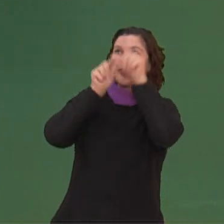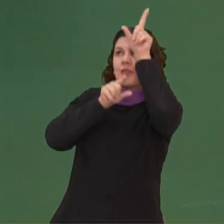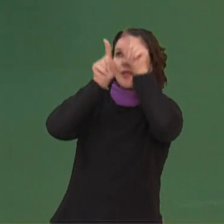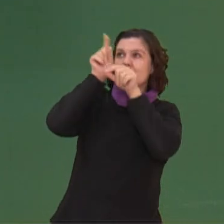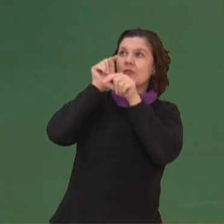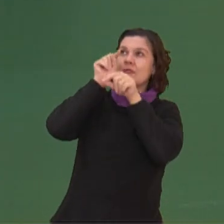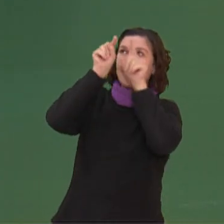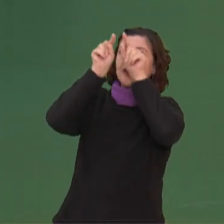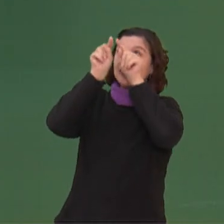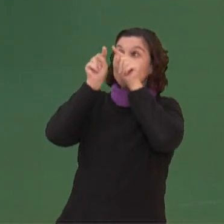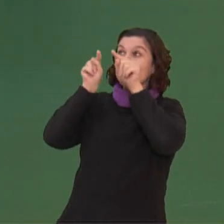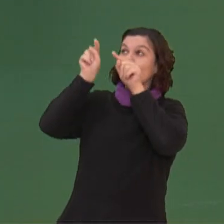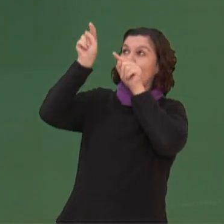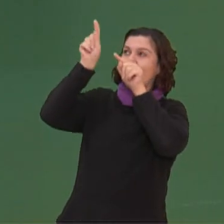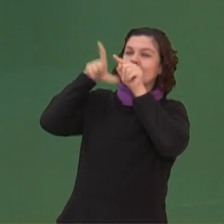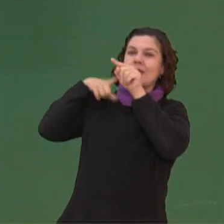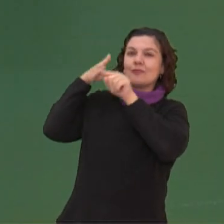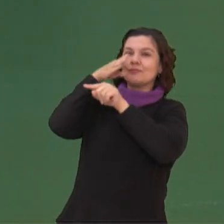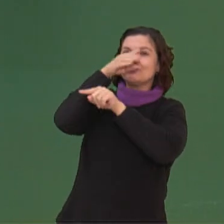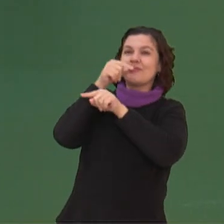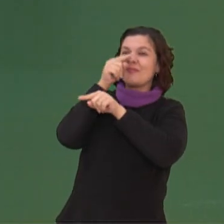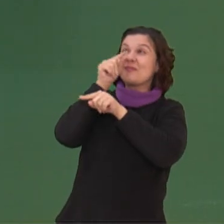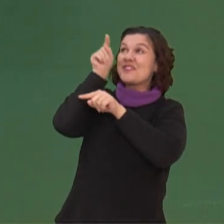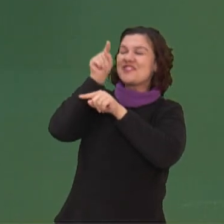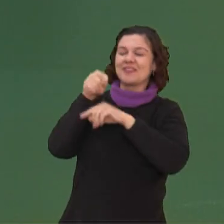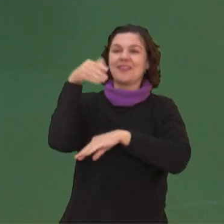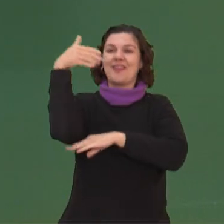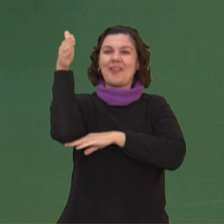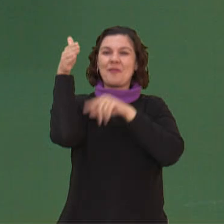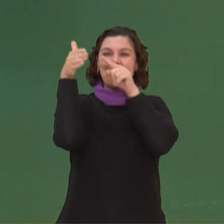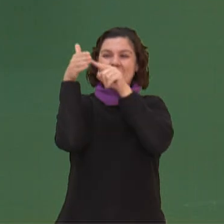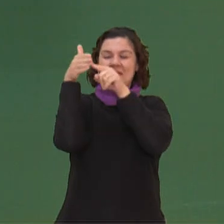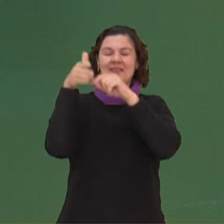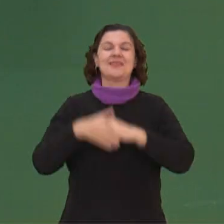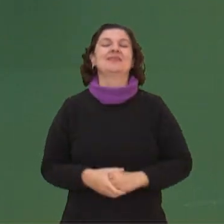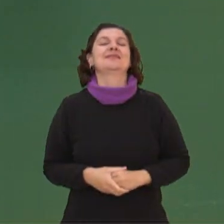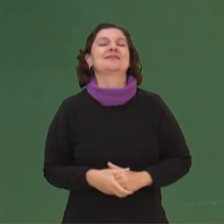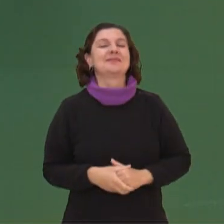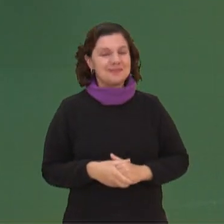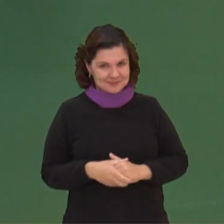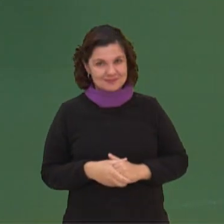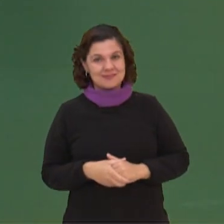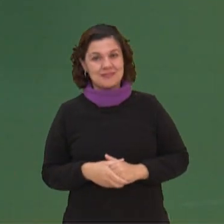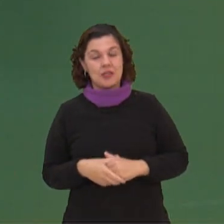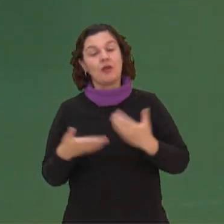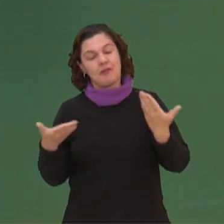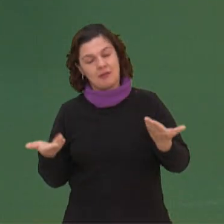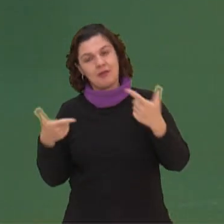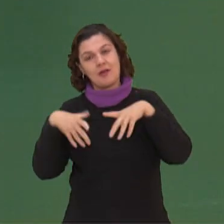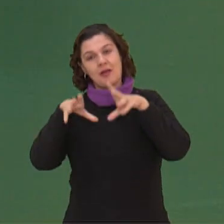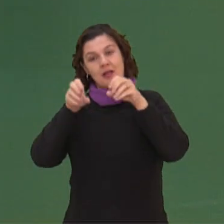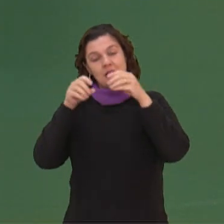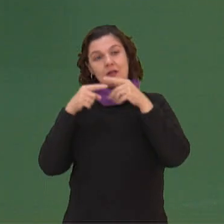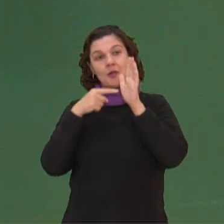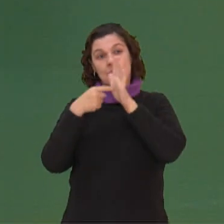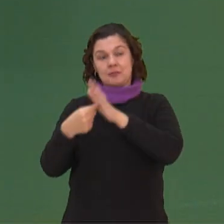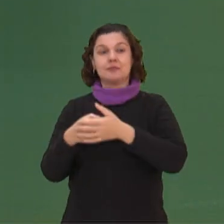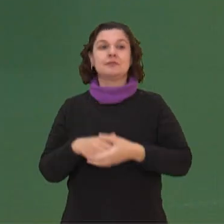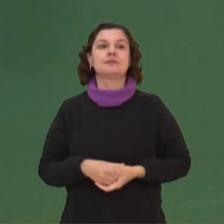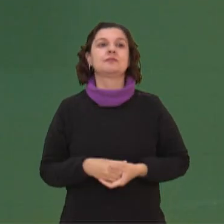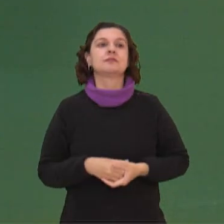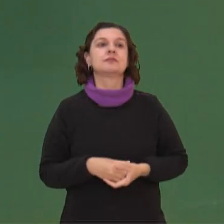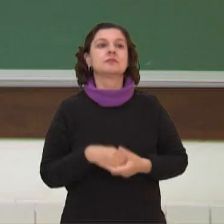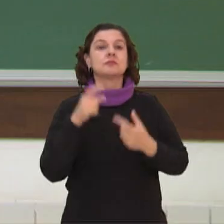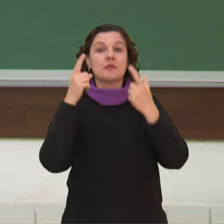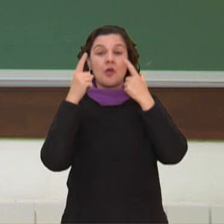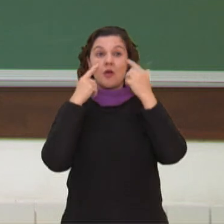veja o Cruzeiro do Sul e lembre desta bandeira que tem um objetivo para ser, claro, apresentada. Muito bem.